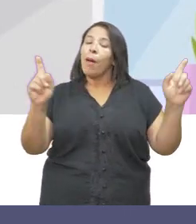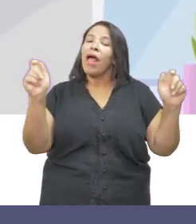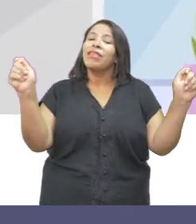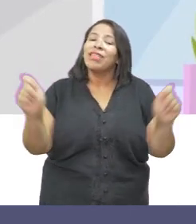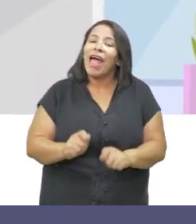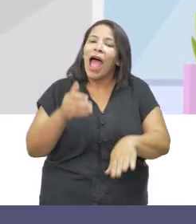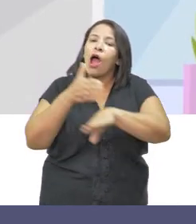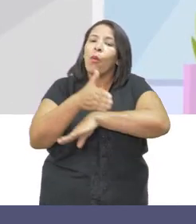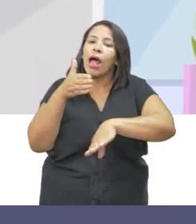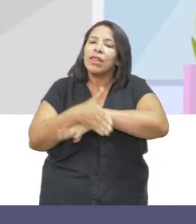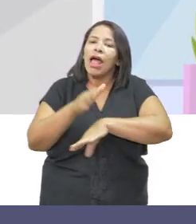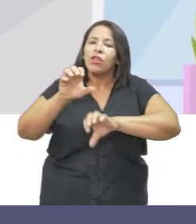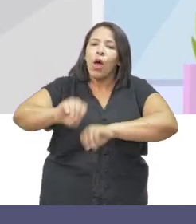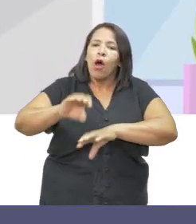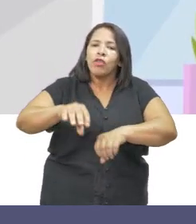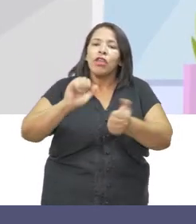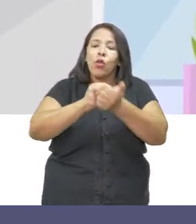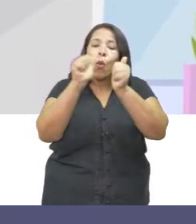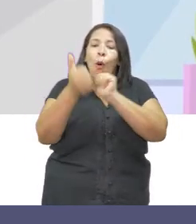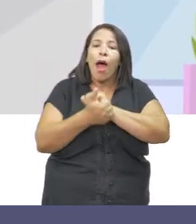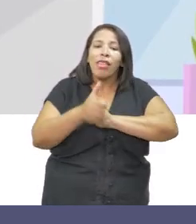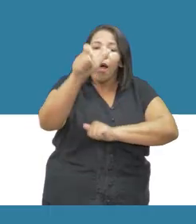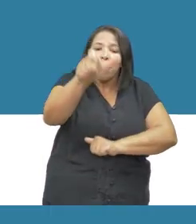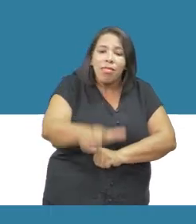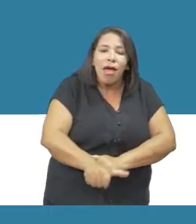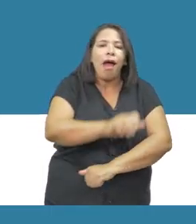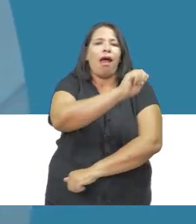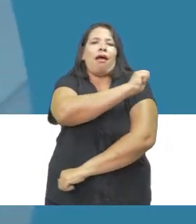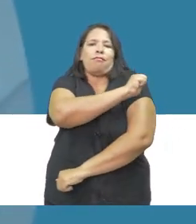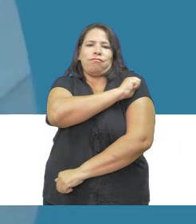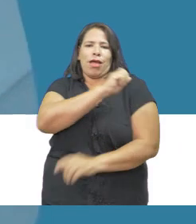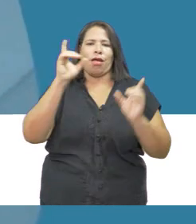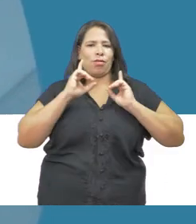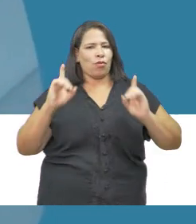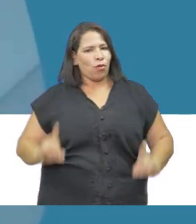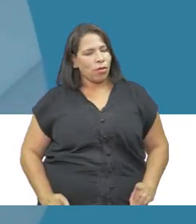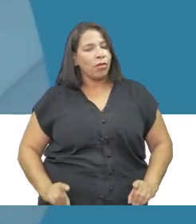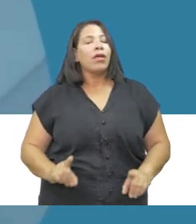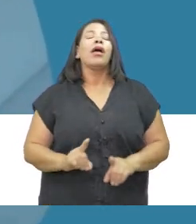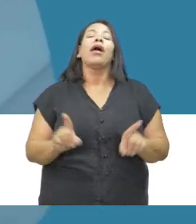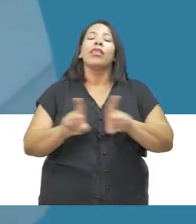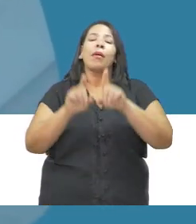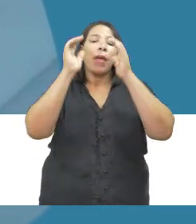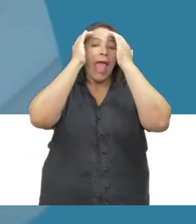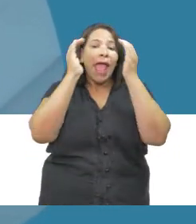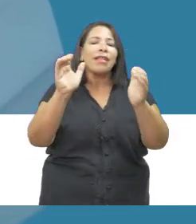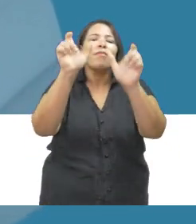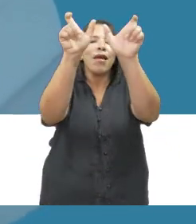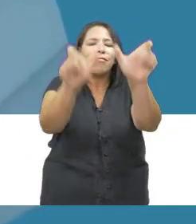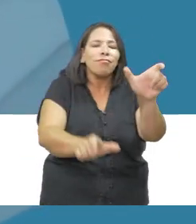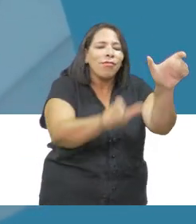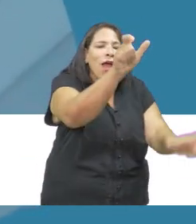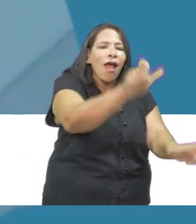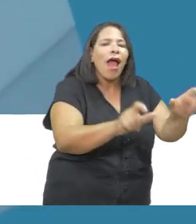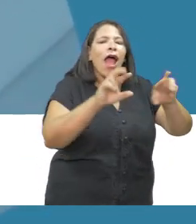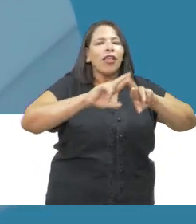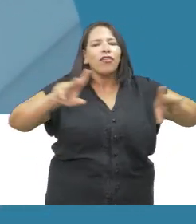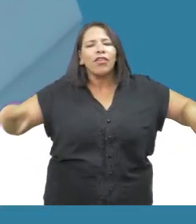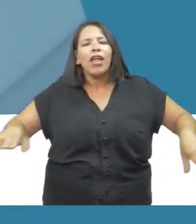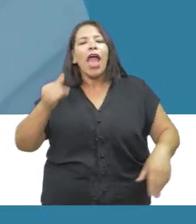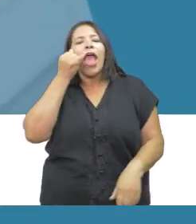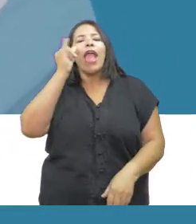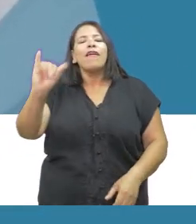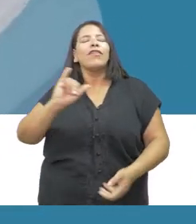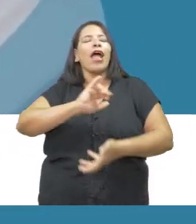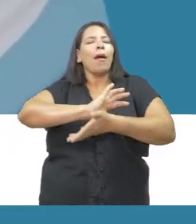que o acesso à educação seja adequado à sua necessidade. As adequações demonstram o respeito à diversidade, o combate ao